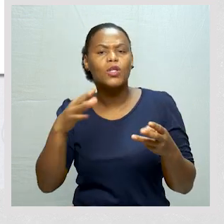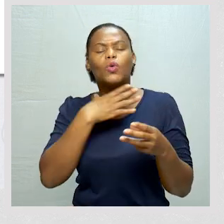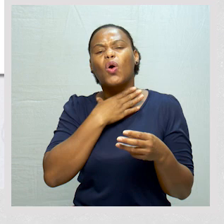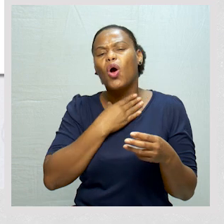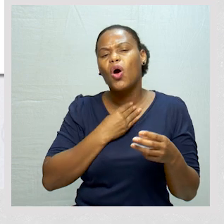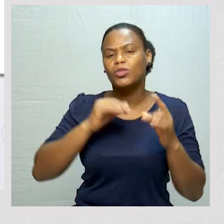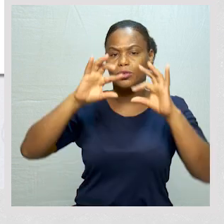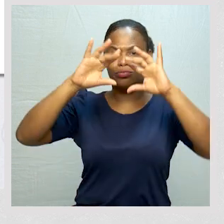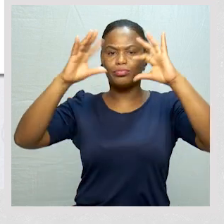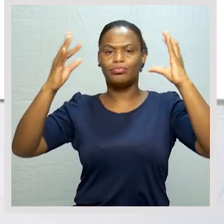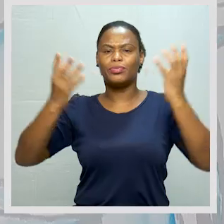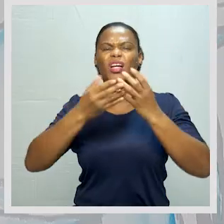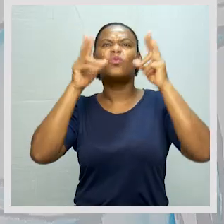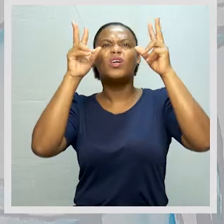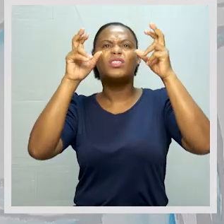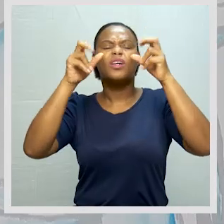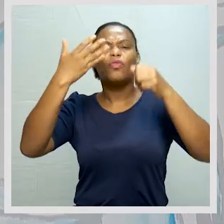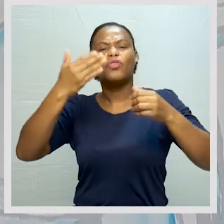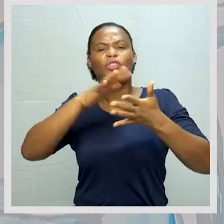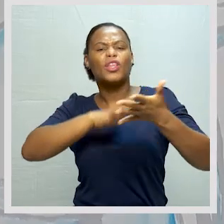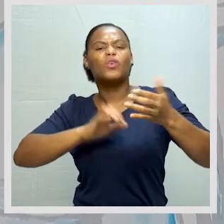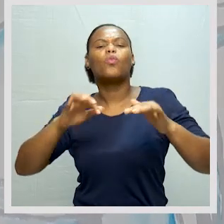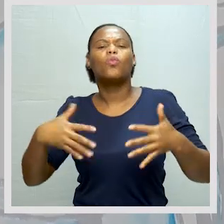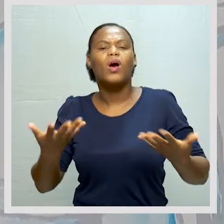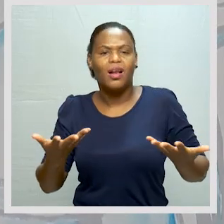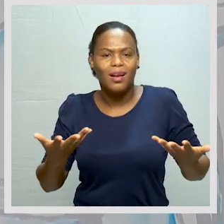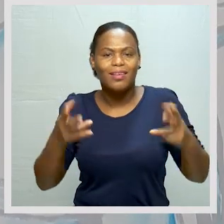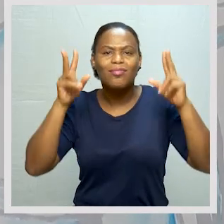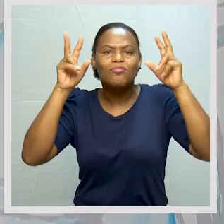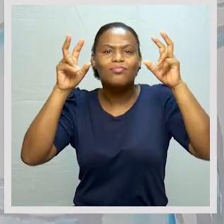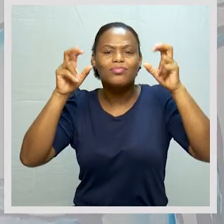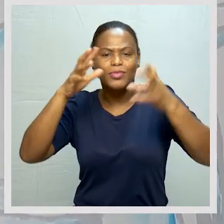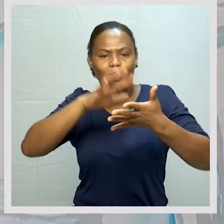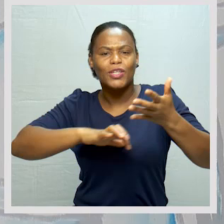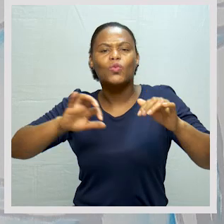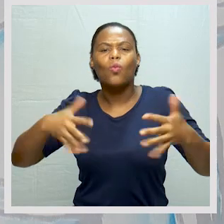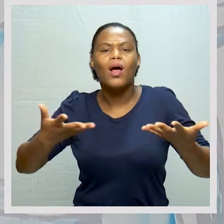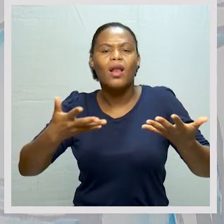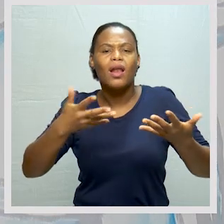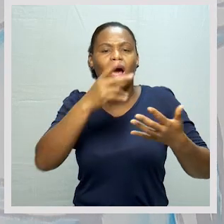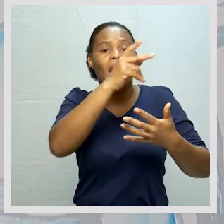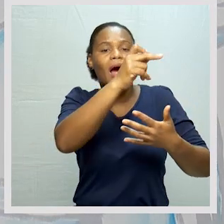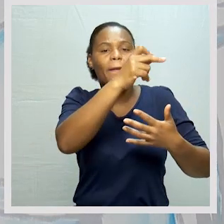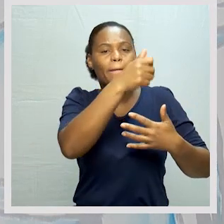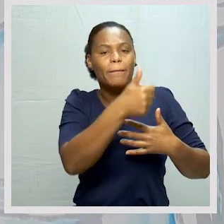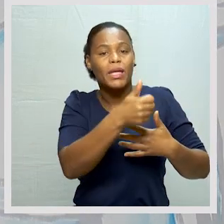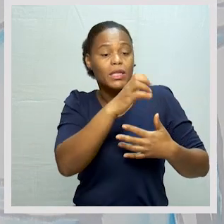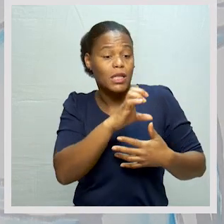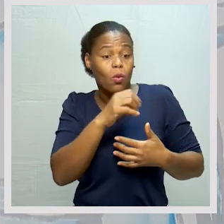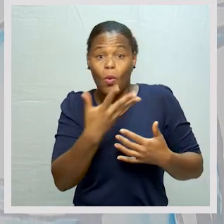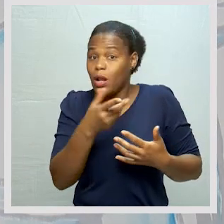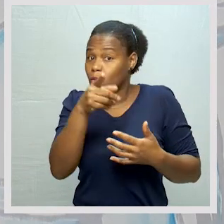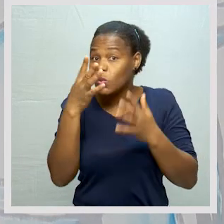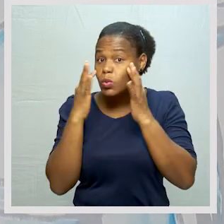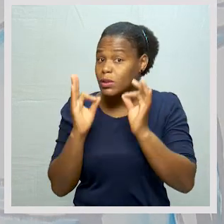gosta muito da natureza. Qual é que acham que é o assunto do texto? Qual é que acham? Cuidado, meninos, para